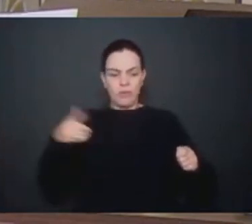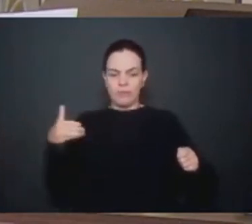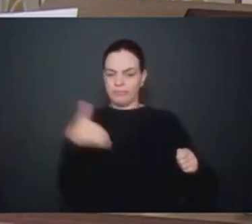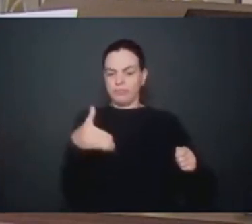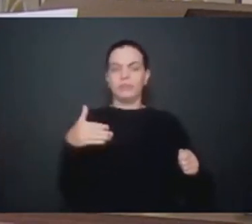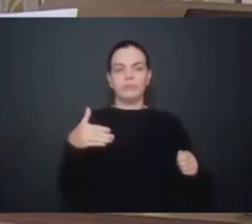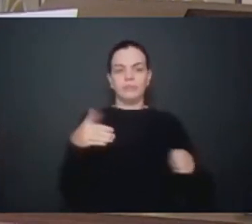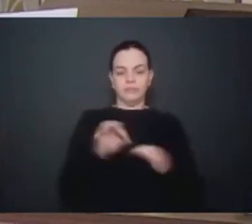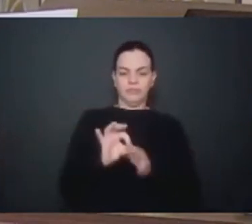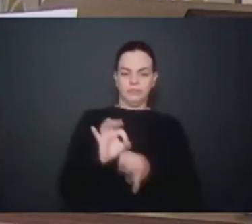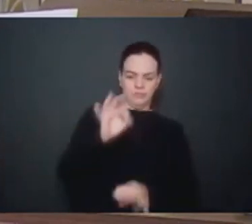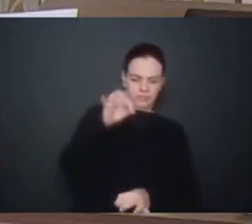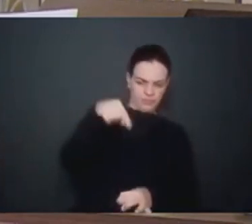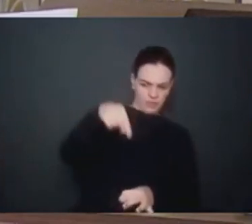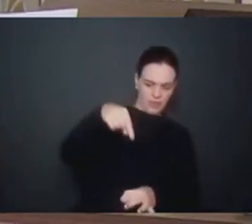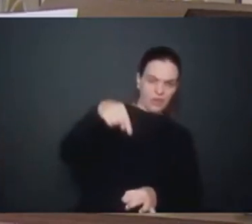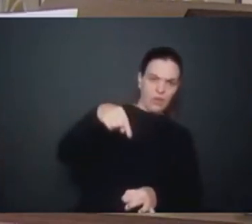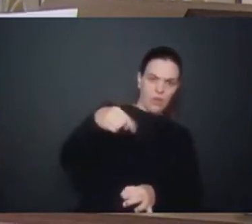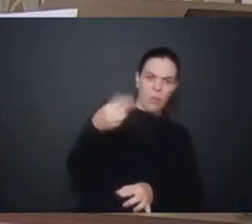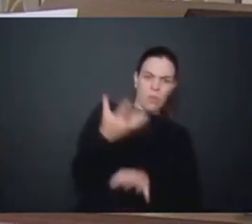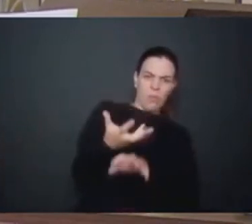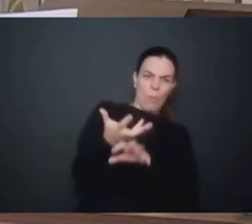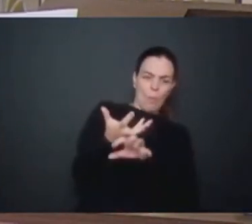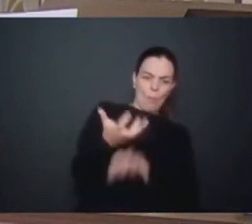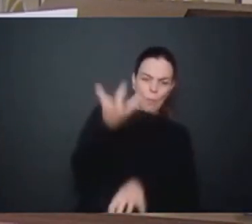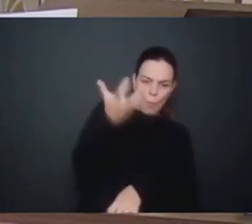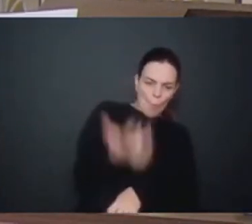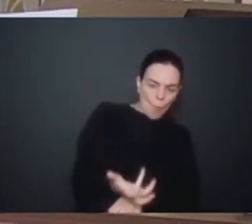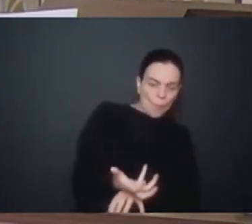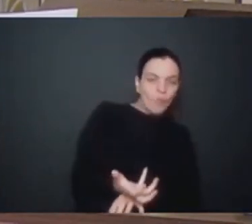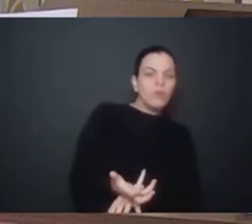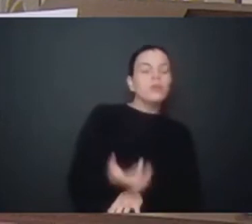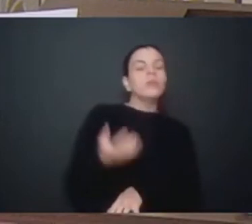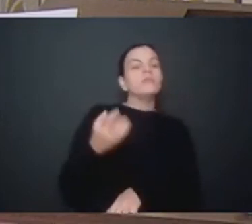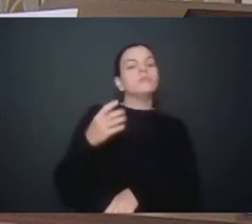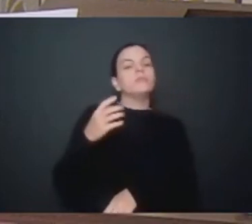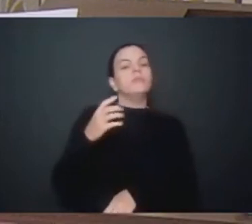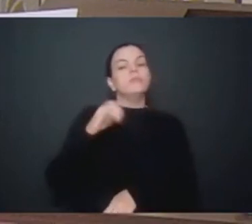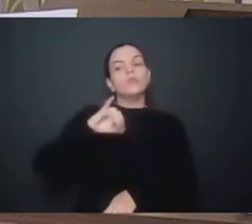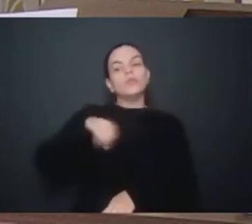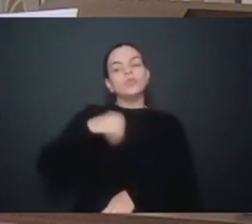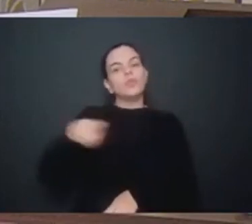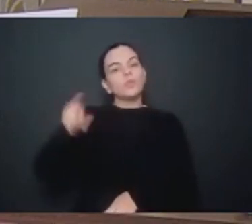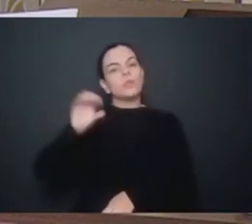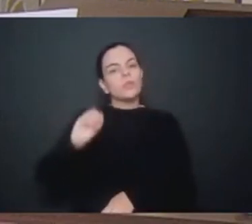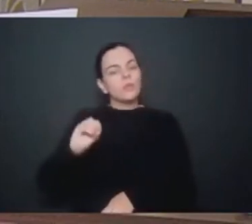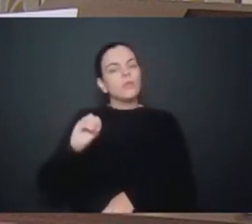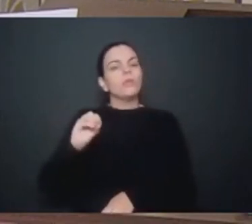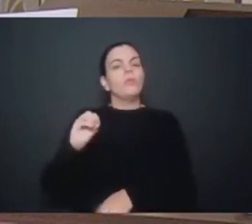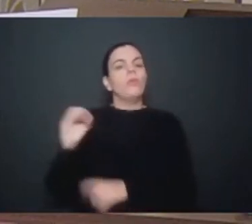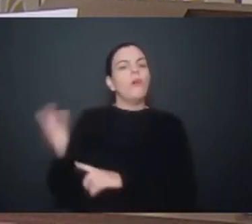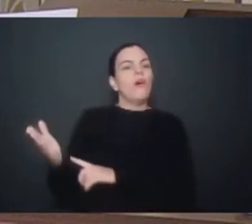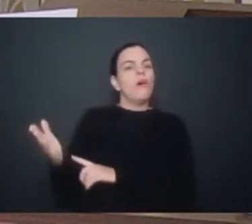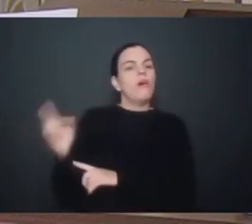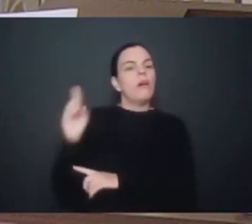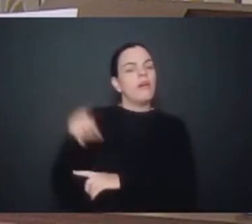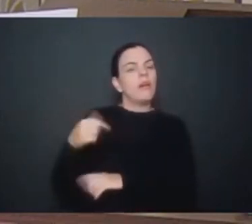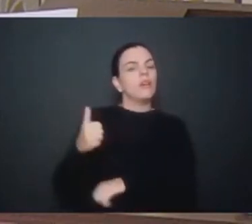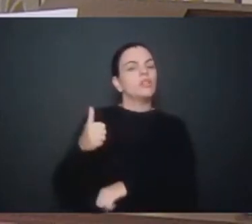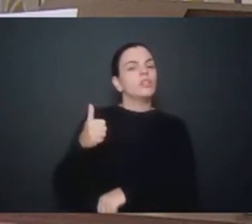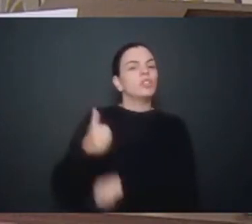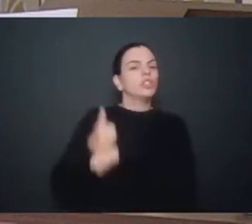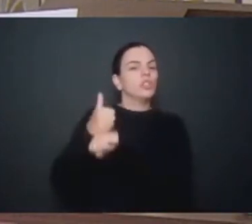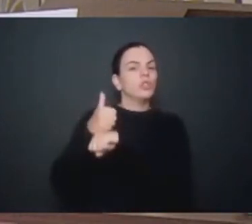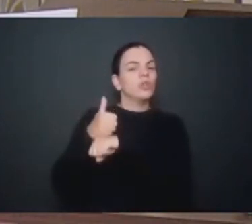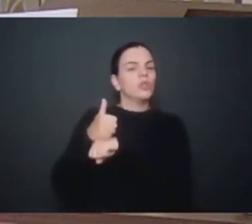nos atendido com vários problemas lá de manutenção urbana. O João é nosso xará, é diretor da